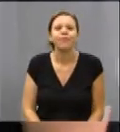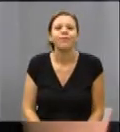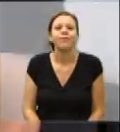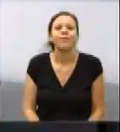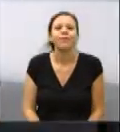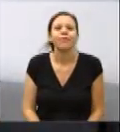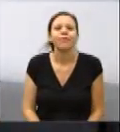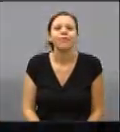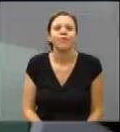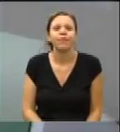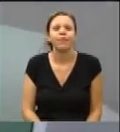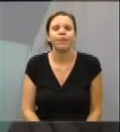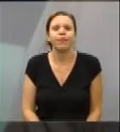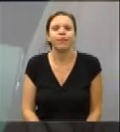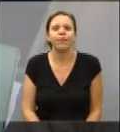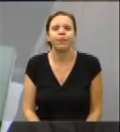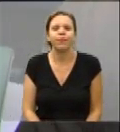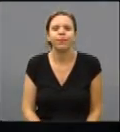lá.